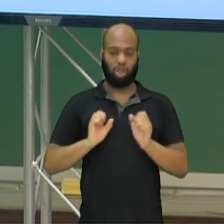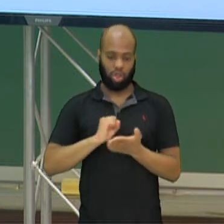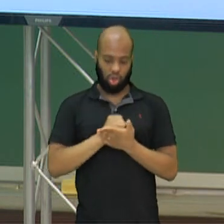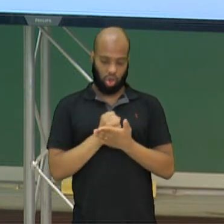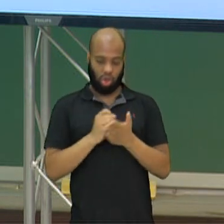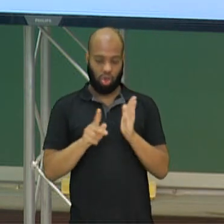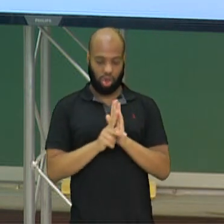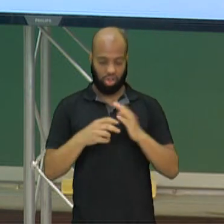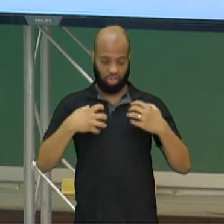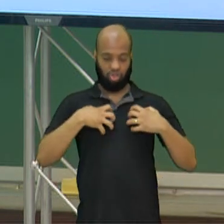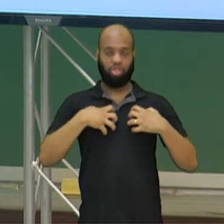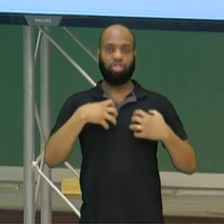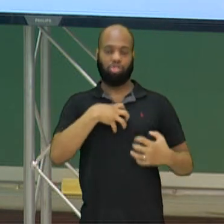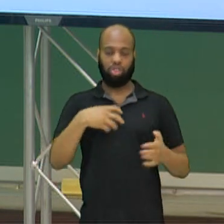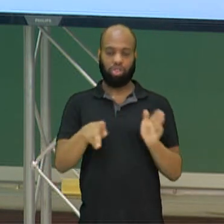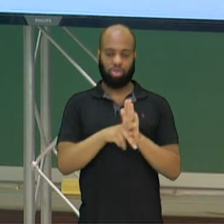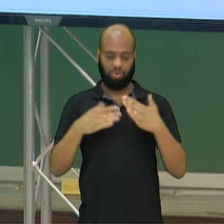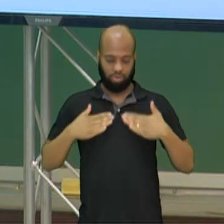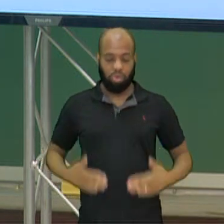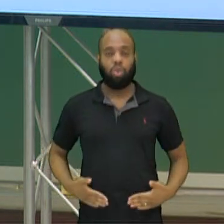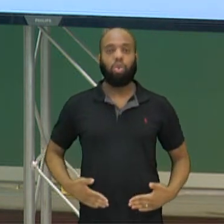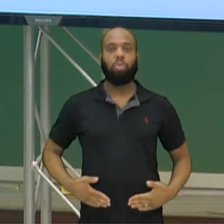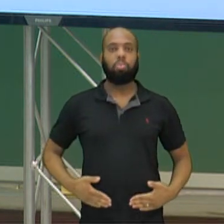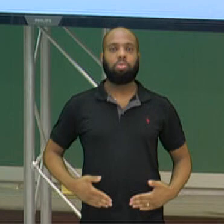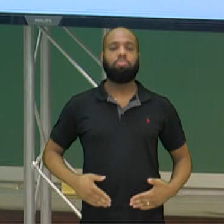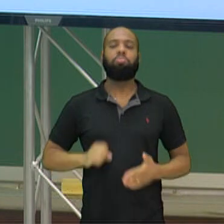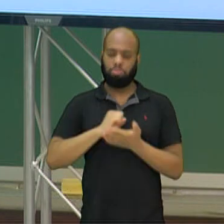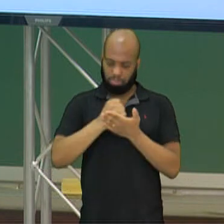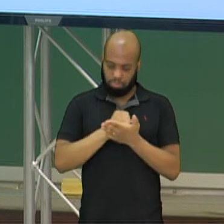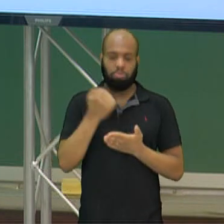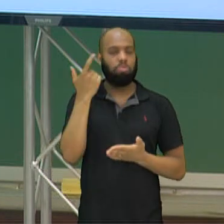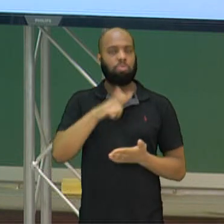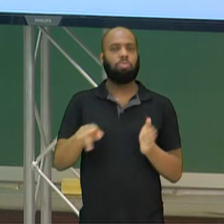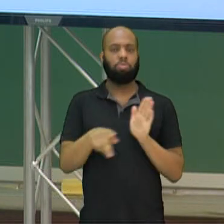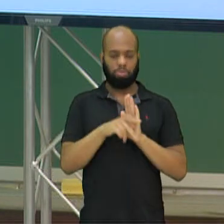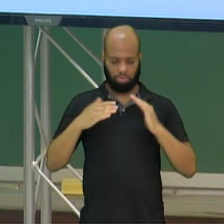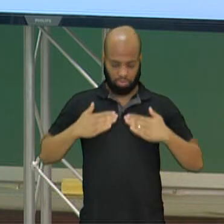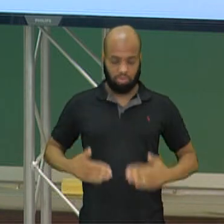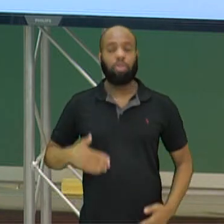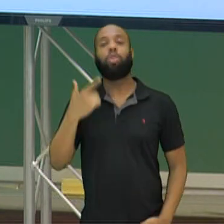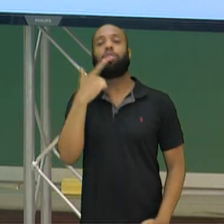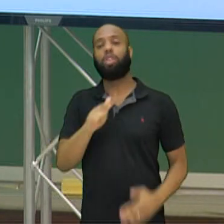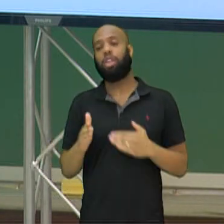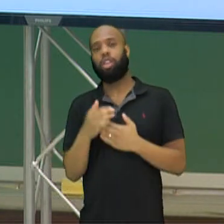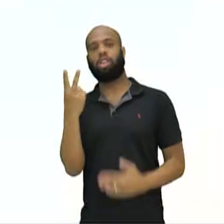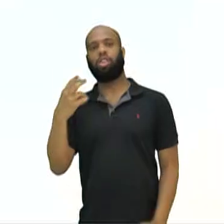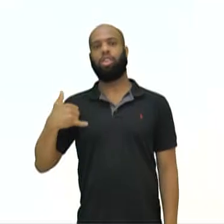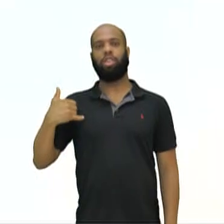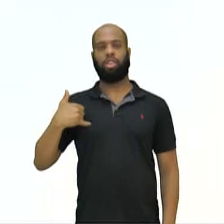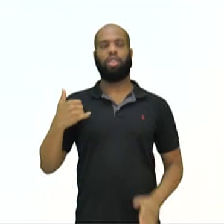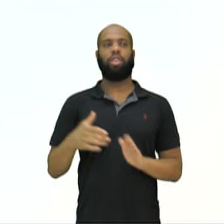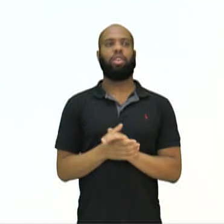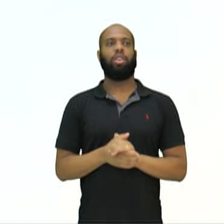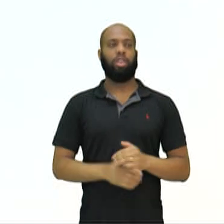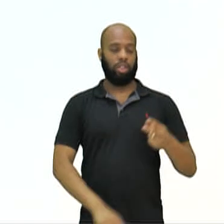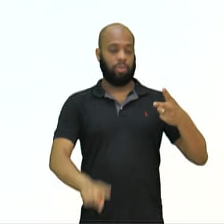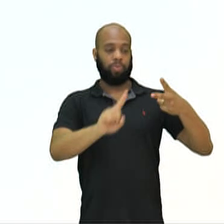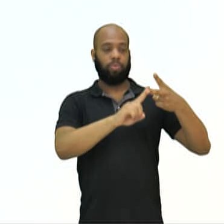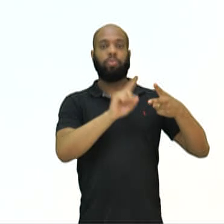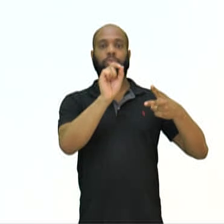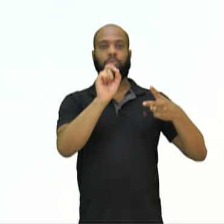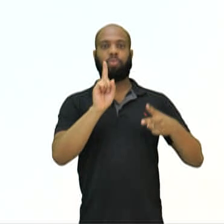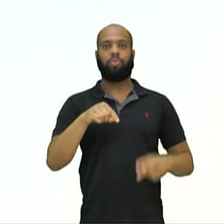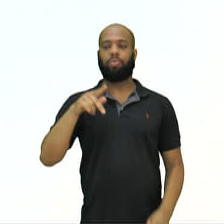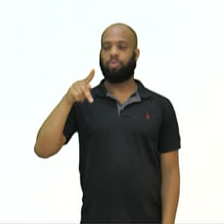sensório motor. O que é o sensório motor? Dominar o seu próprio corpo, ok? O segundo estágio